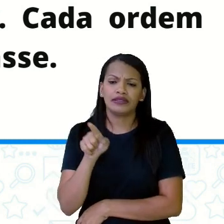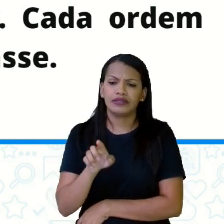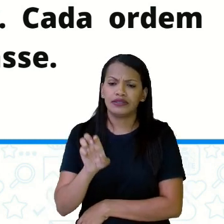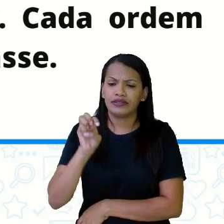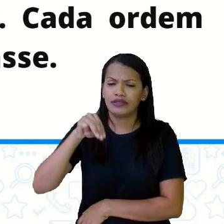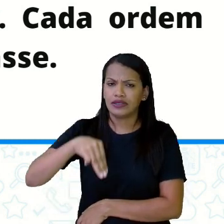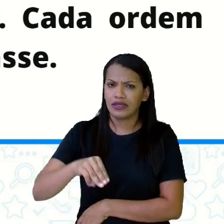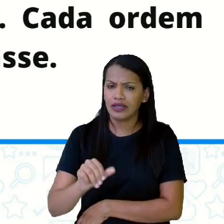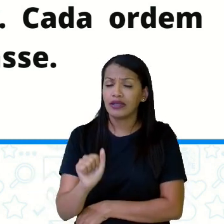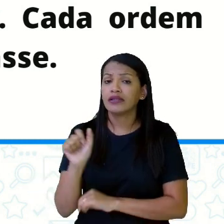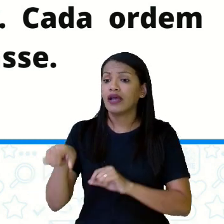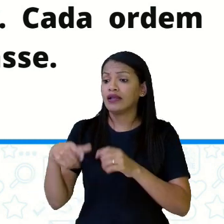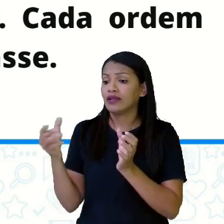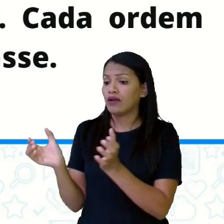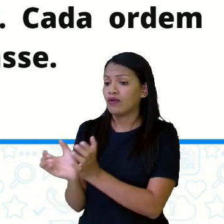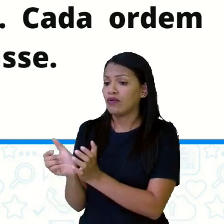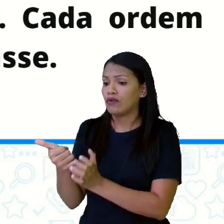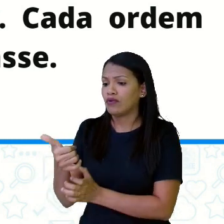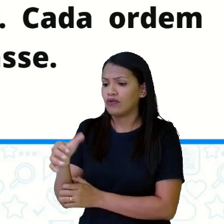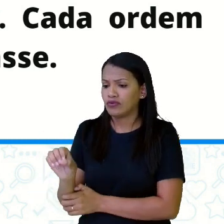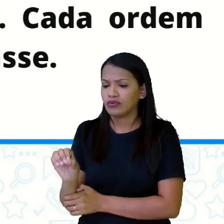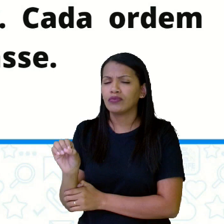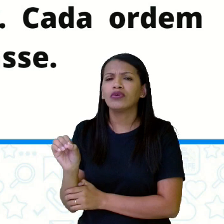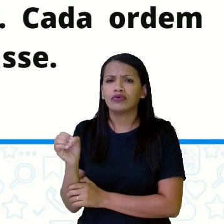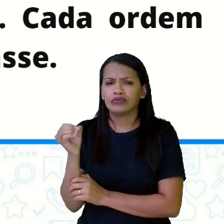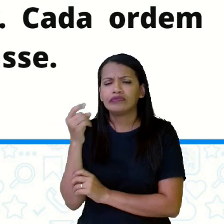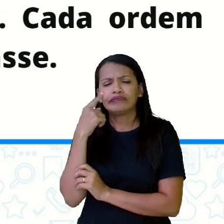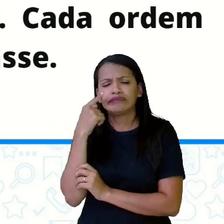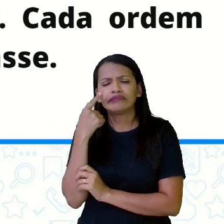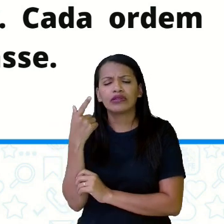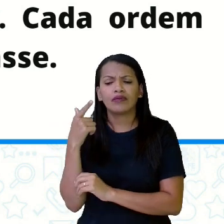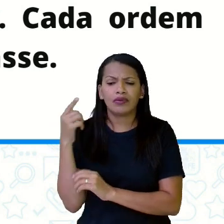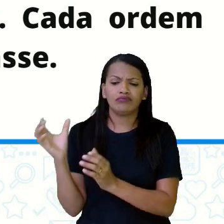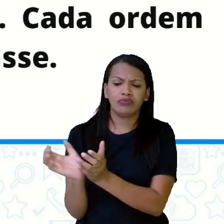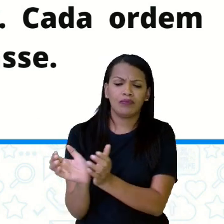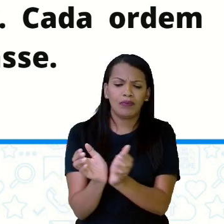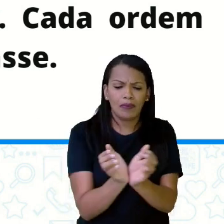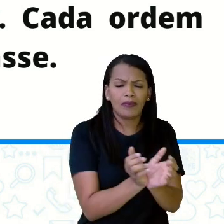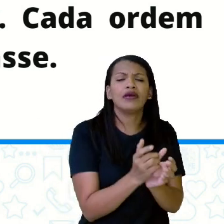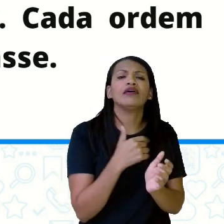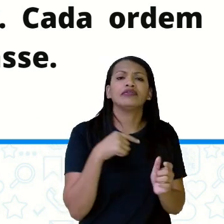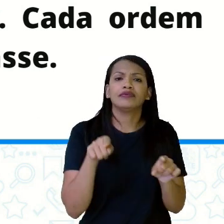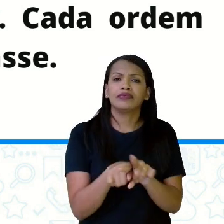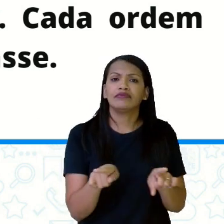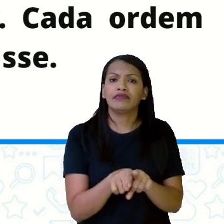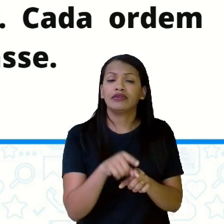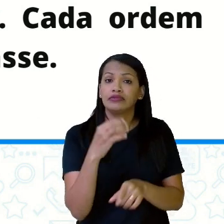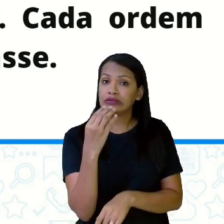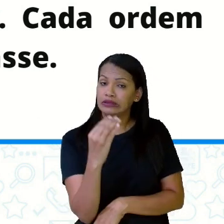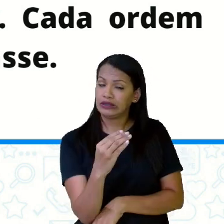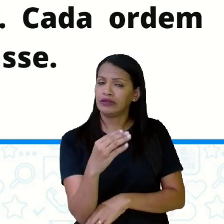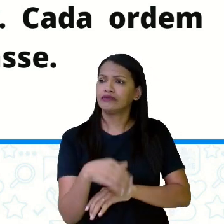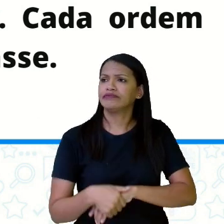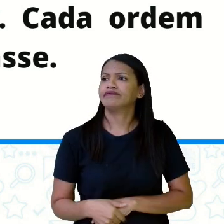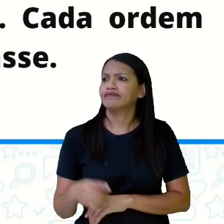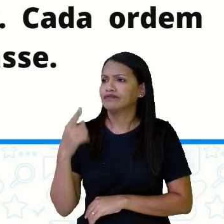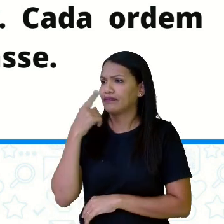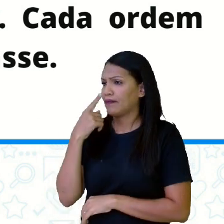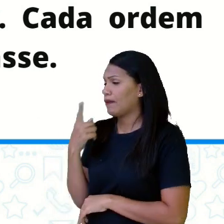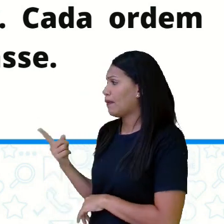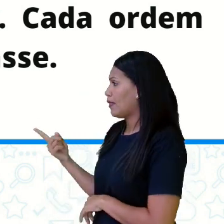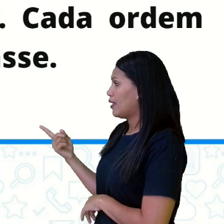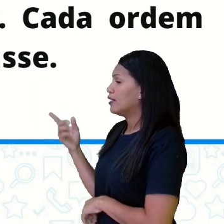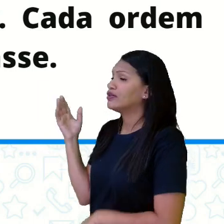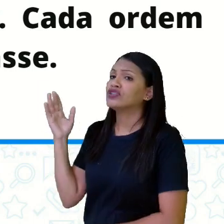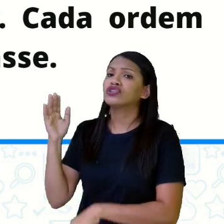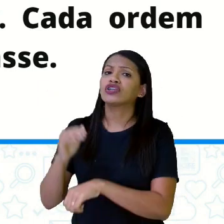cada grupo de 10 dezenas forma uma centena. Os grupos de 1, 10 e 100 elementos são chamados